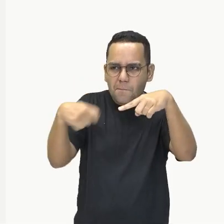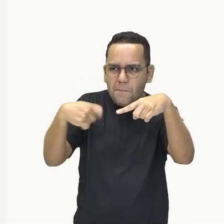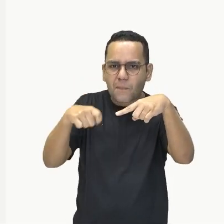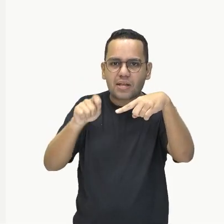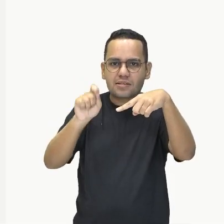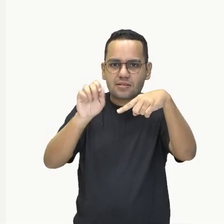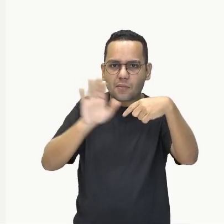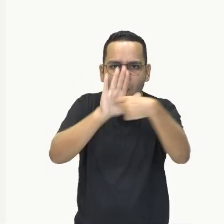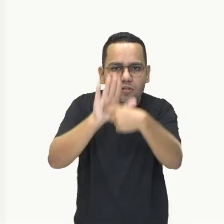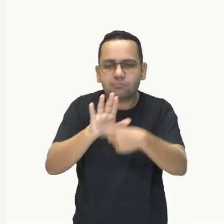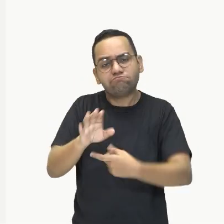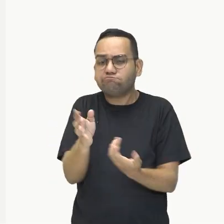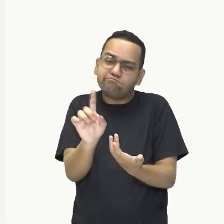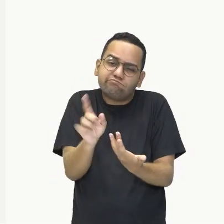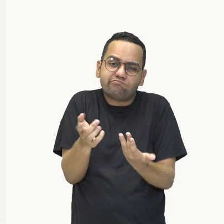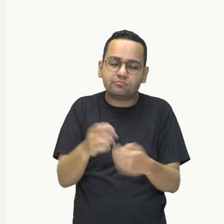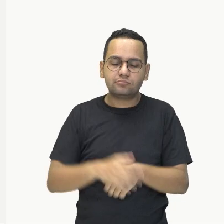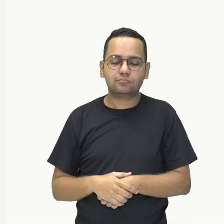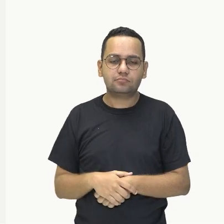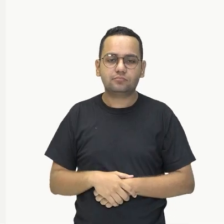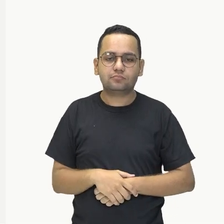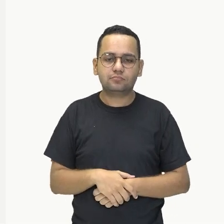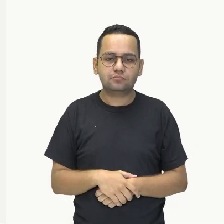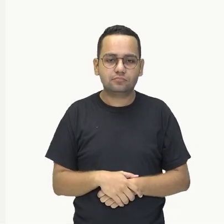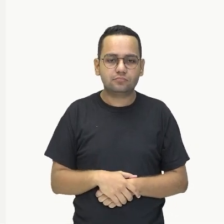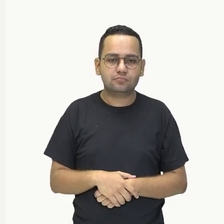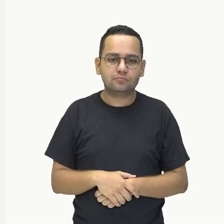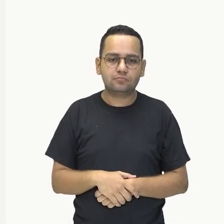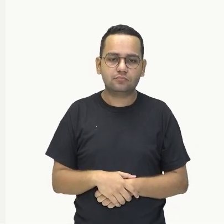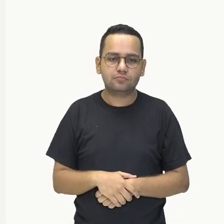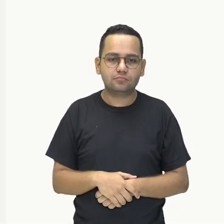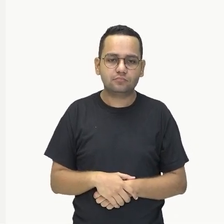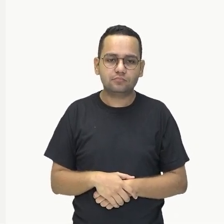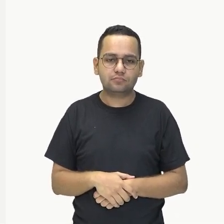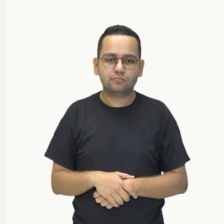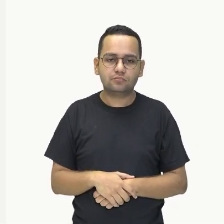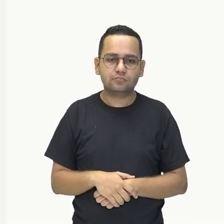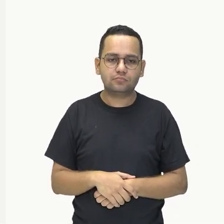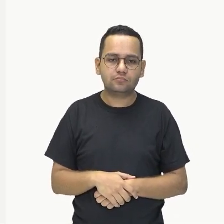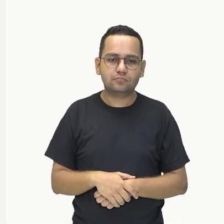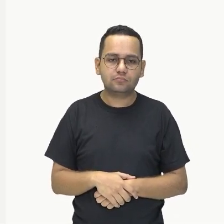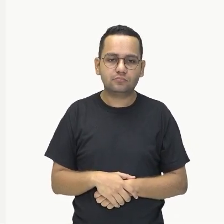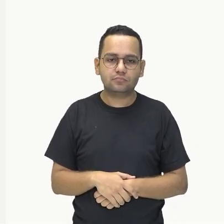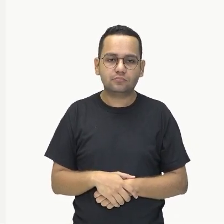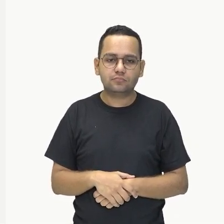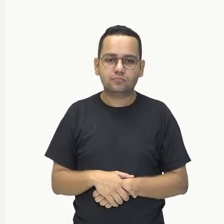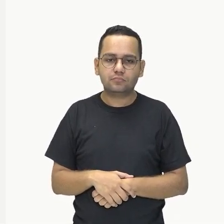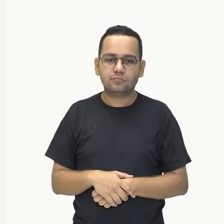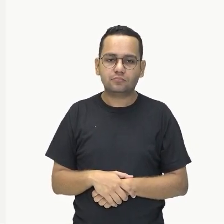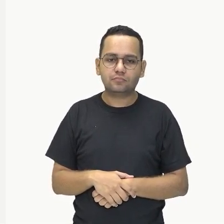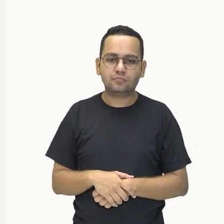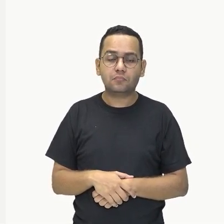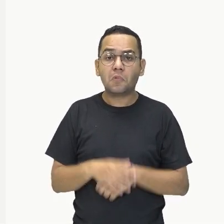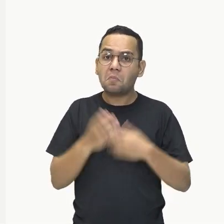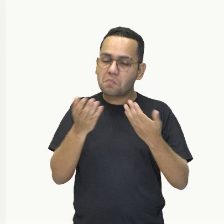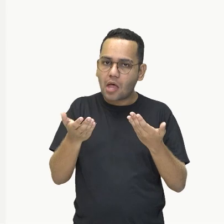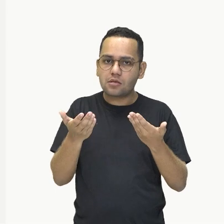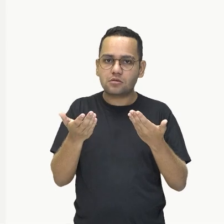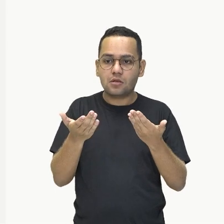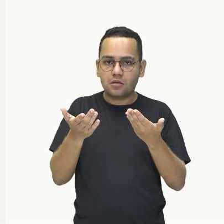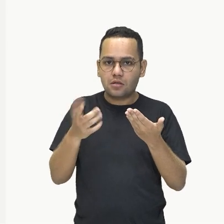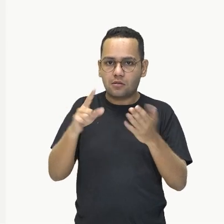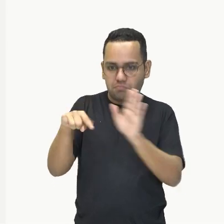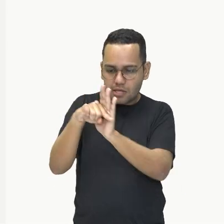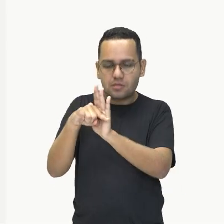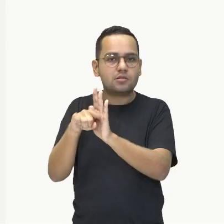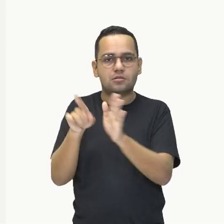colocando ou não, não vai fazer diferença. Tá? Porém, o menos sempre precisa